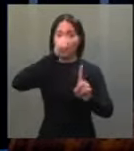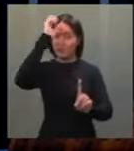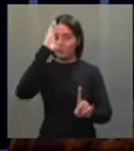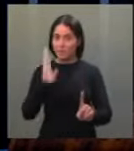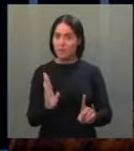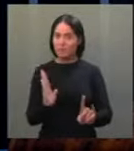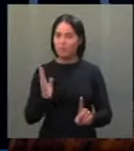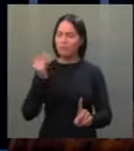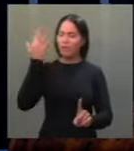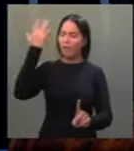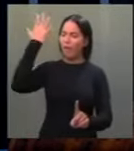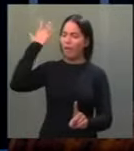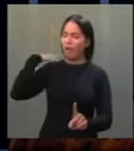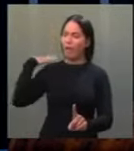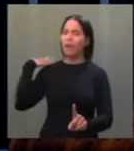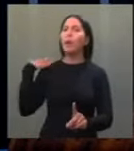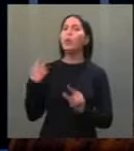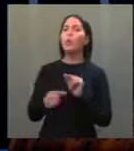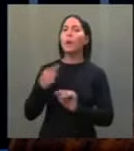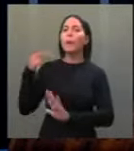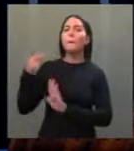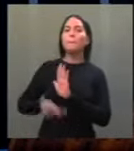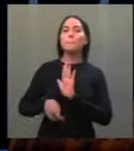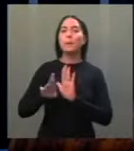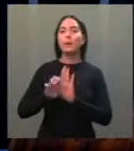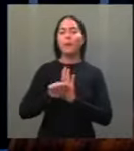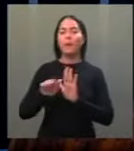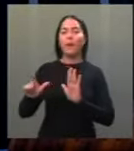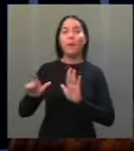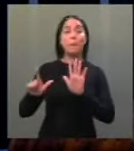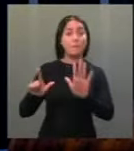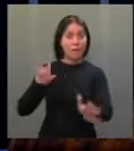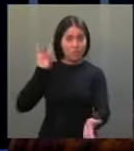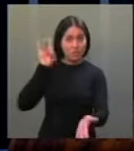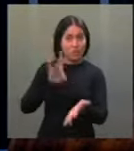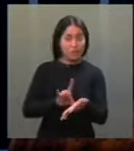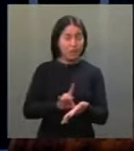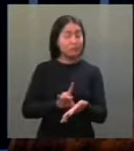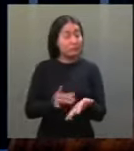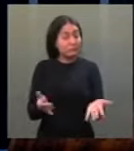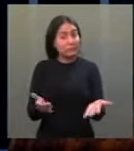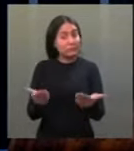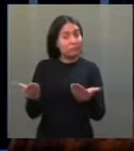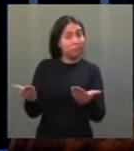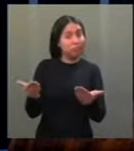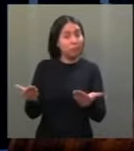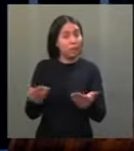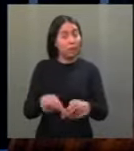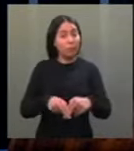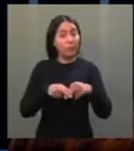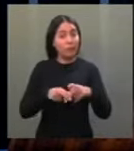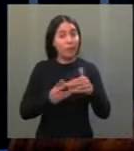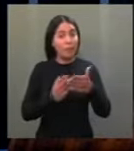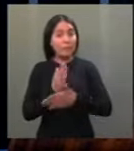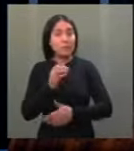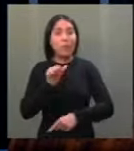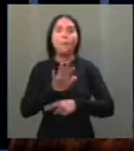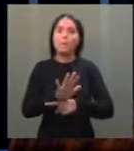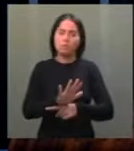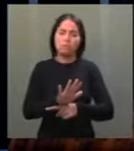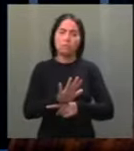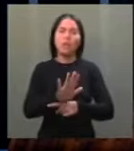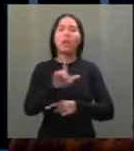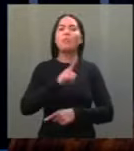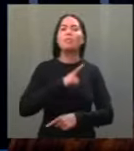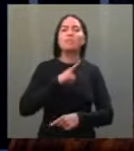Real, receio que velhos argumentos sejam novamente trazidos à baila para impedir sua aprovação. Argumentos como de